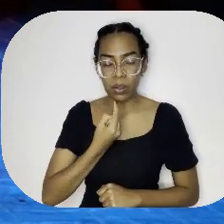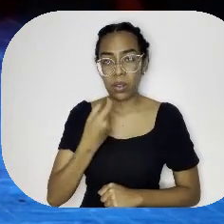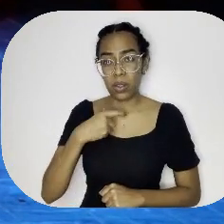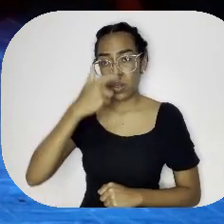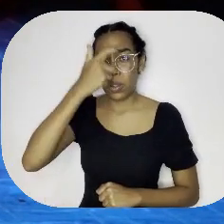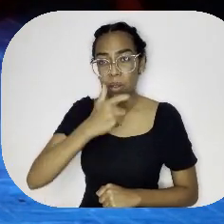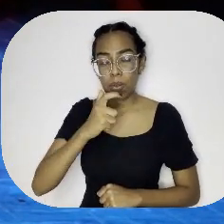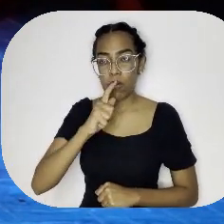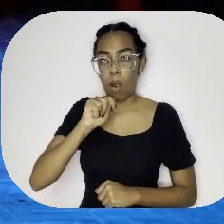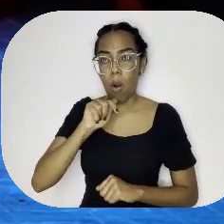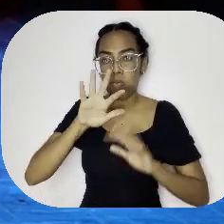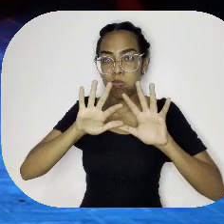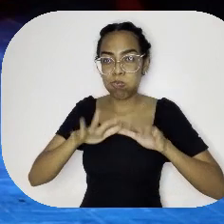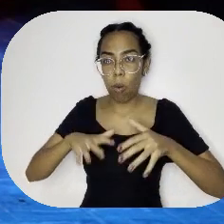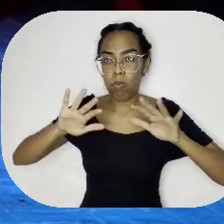A ilha.